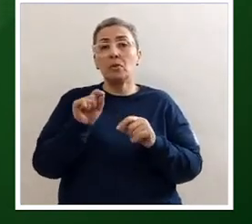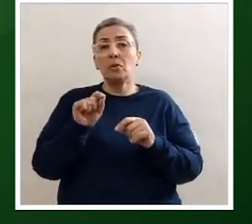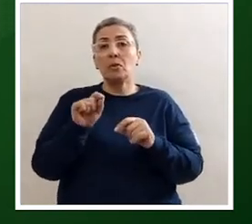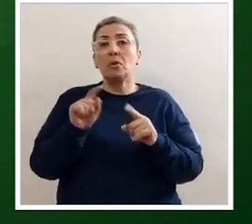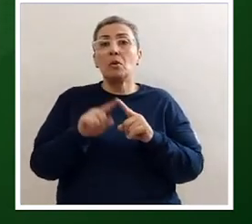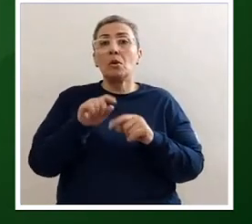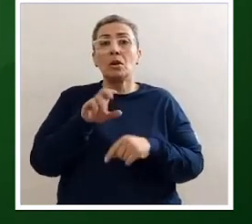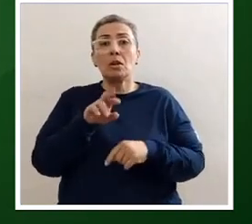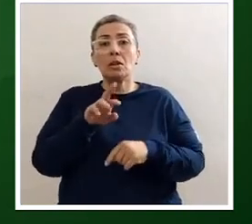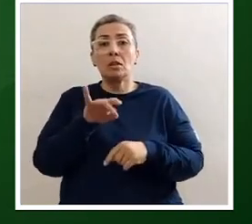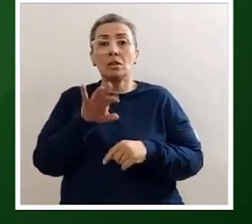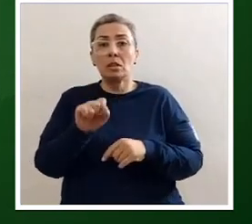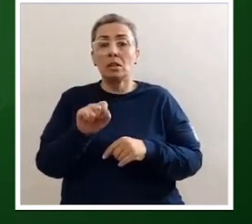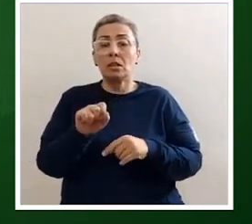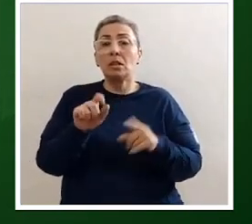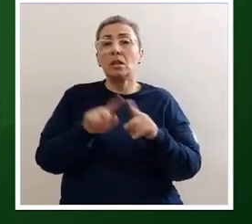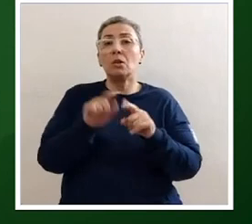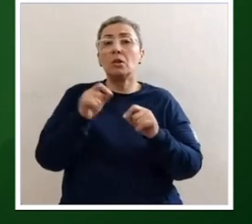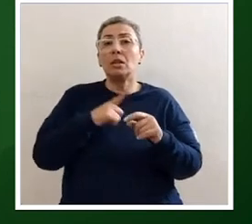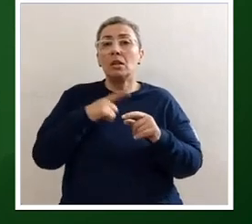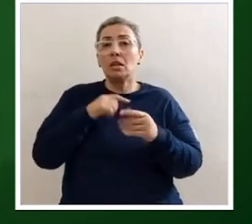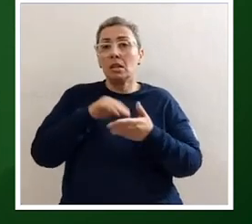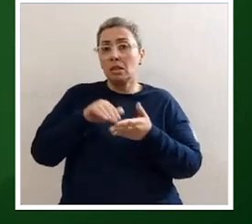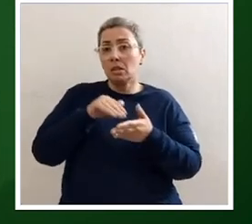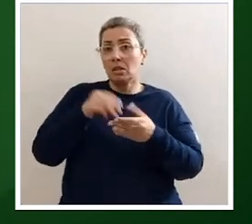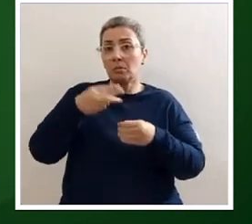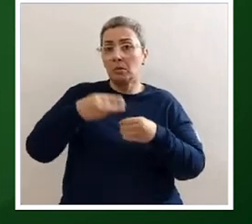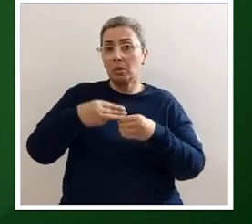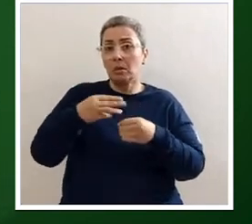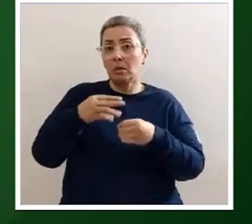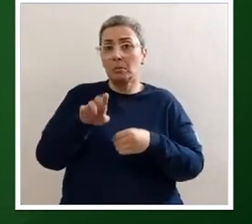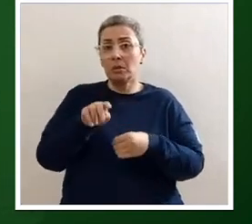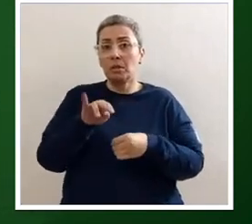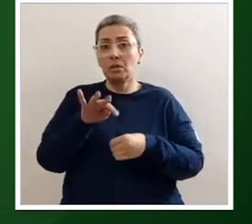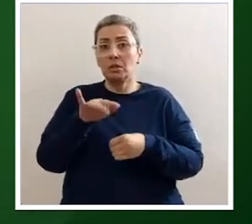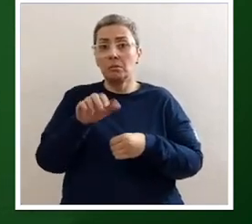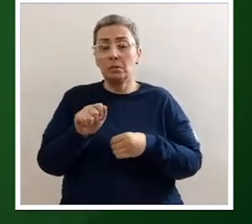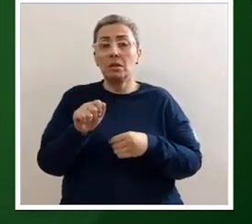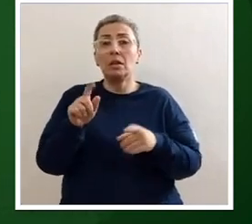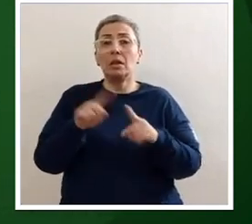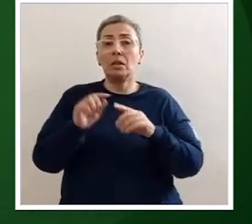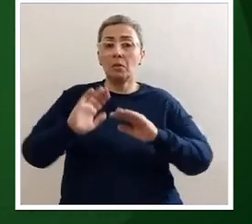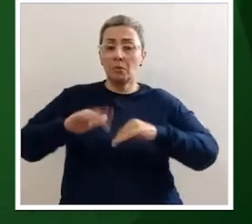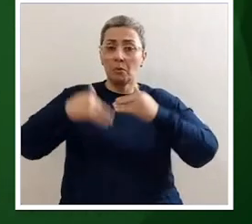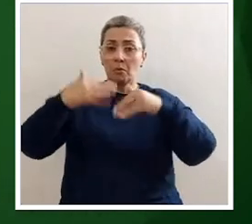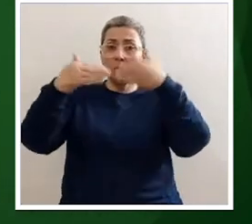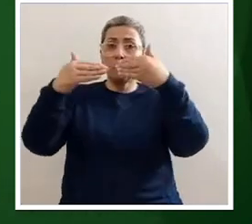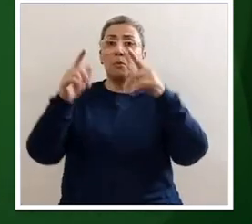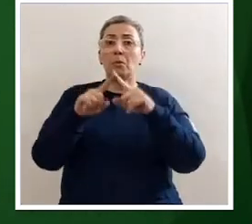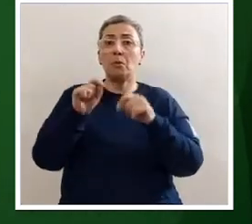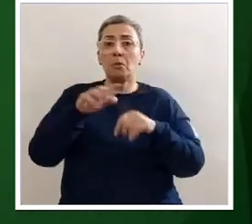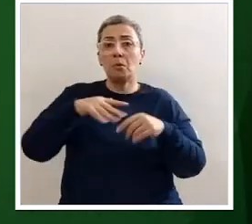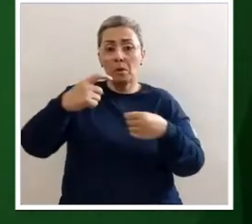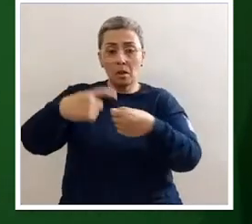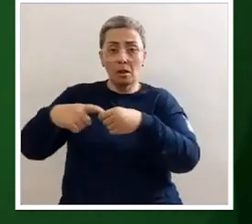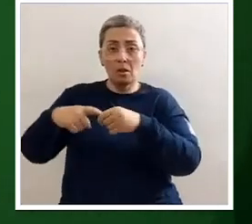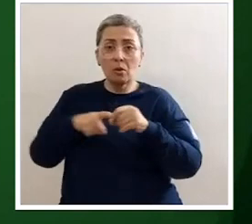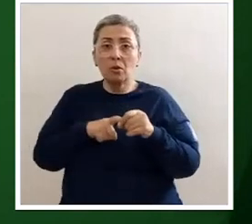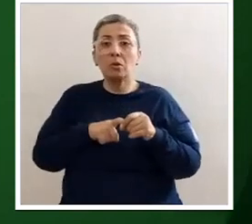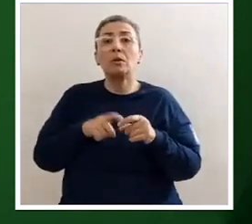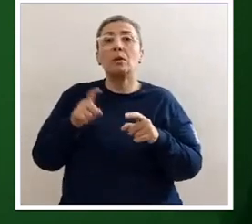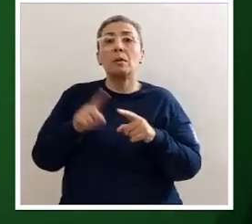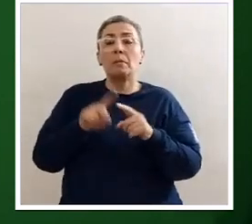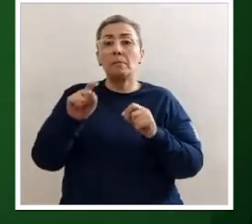Cristina Por exemplo fala que a secretaria municipal de Biritiba deveria avançar no campo das parcerias